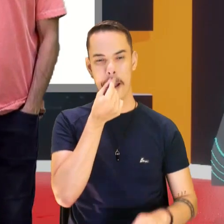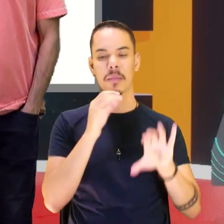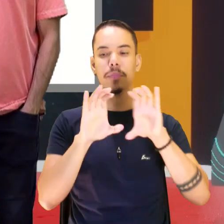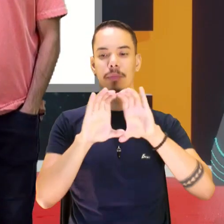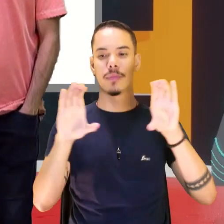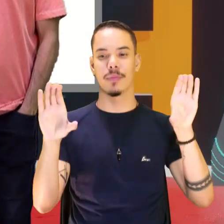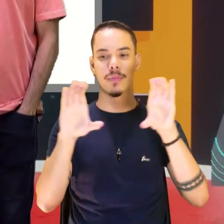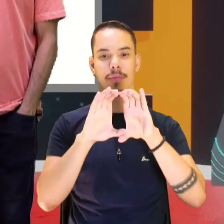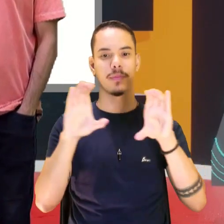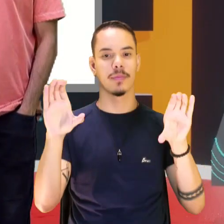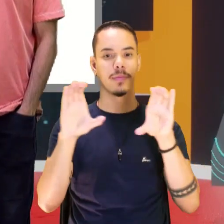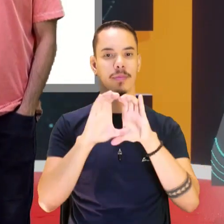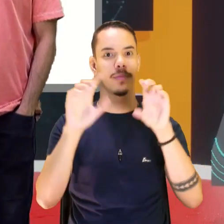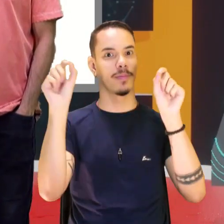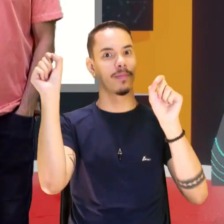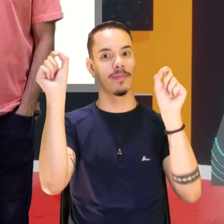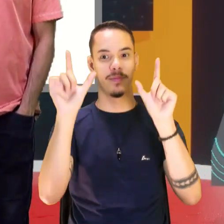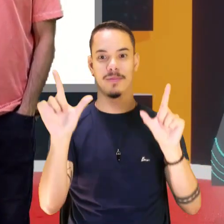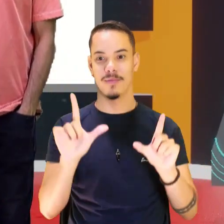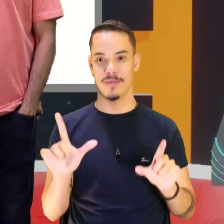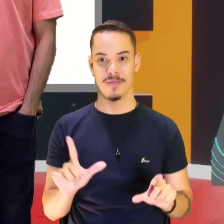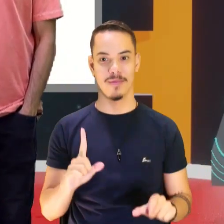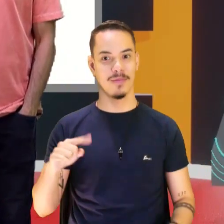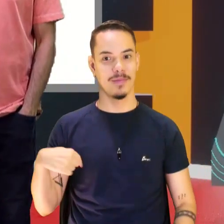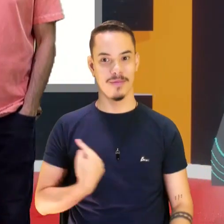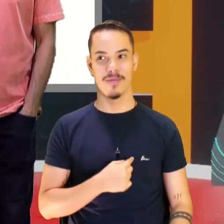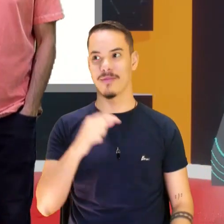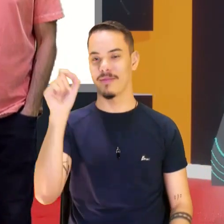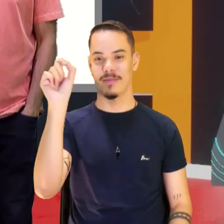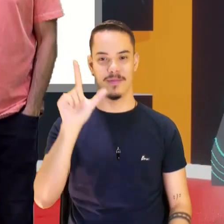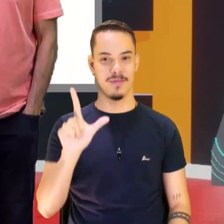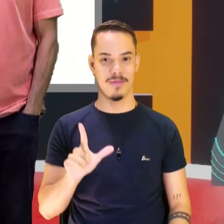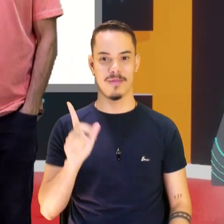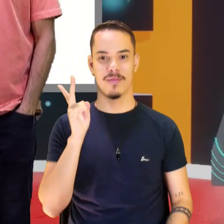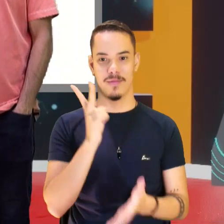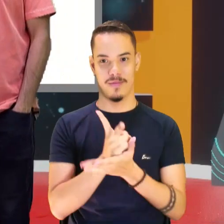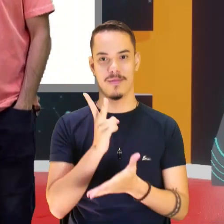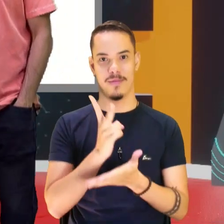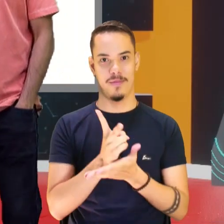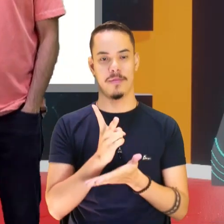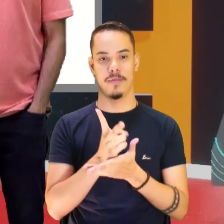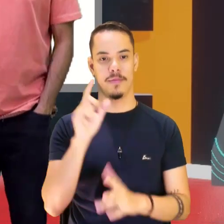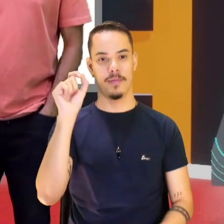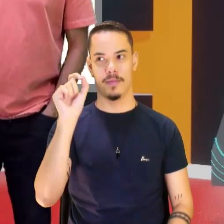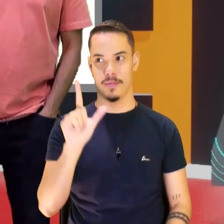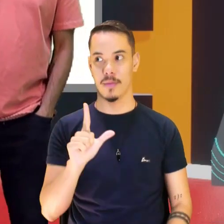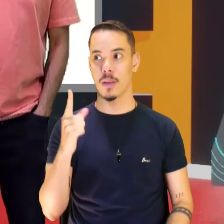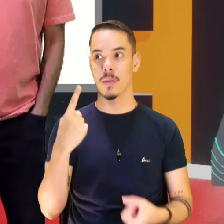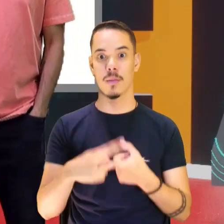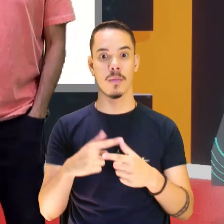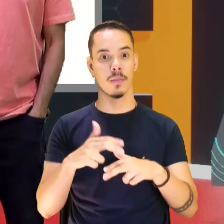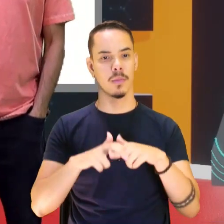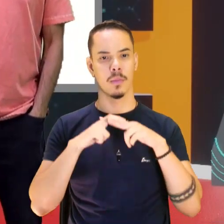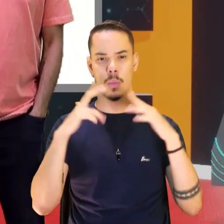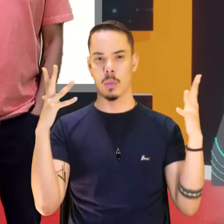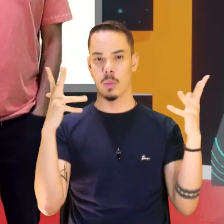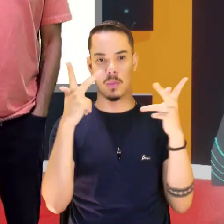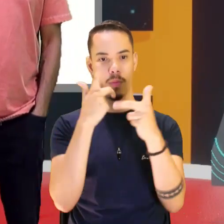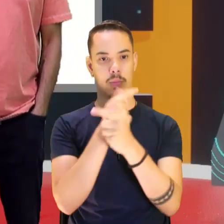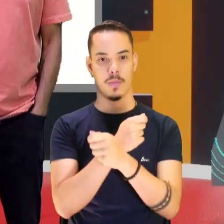né? Azul, nosso céu é sempre azul. E aí, a galera ficou muito bonita essa foto,